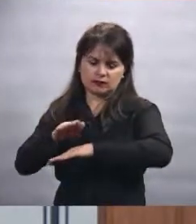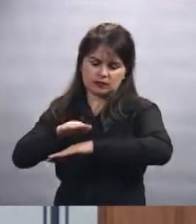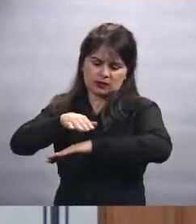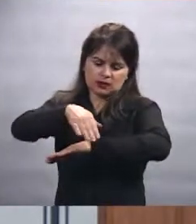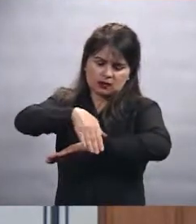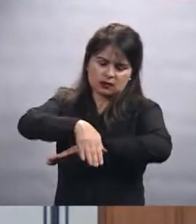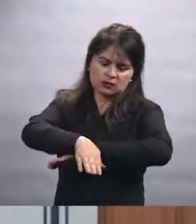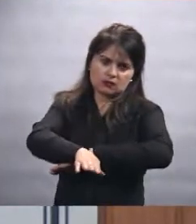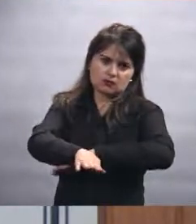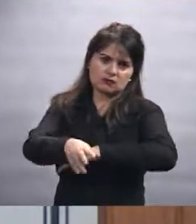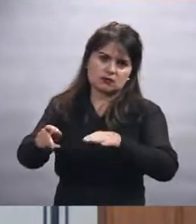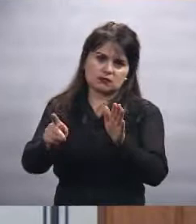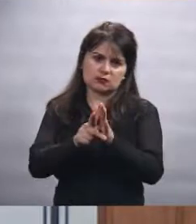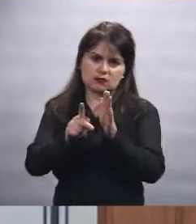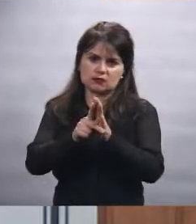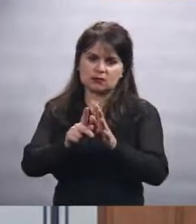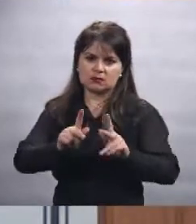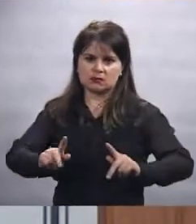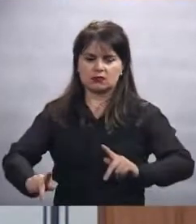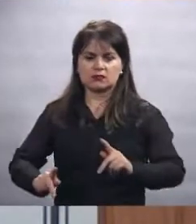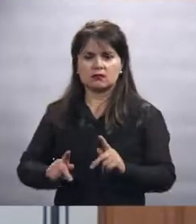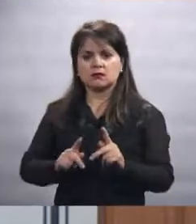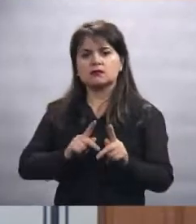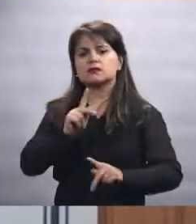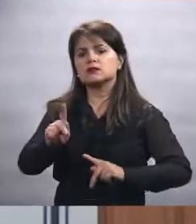água e, consequentemente, reduzir